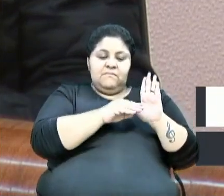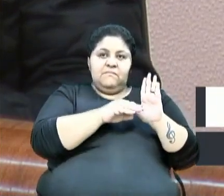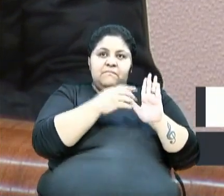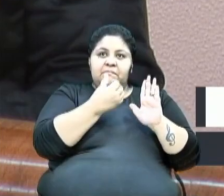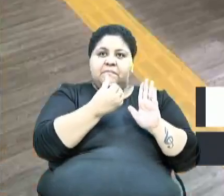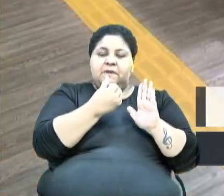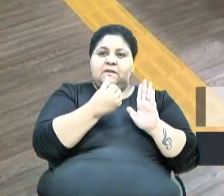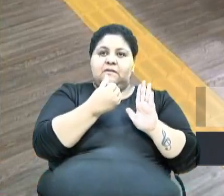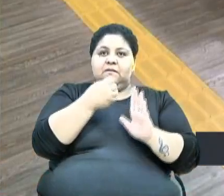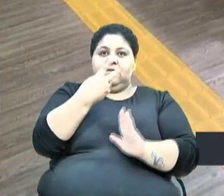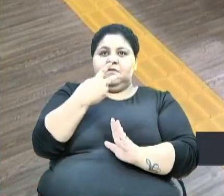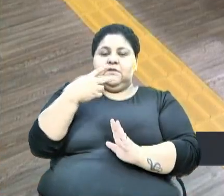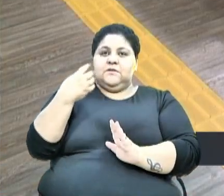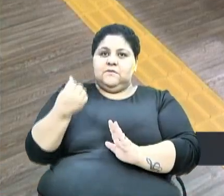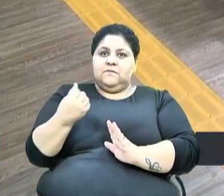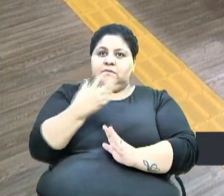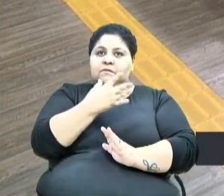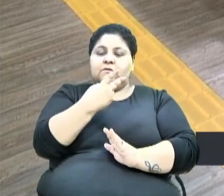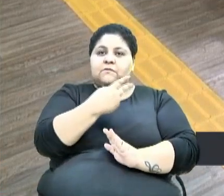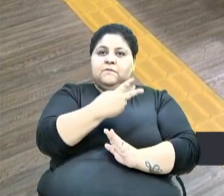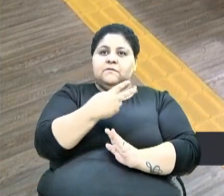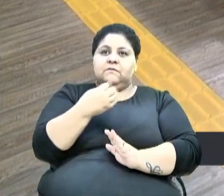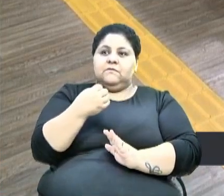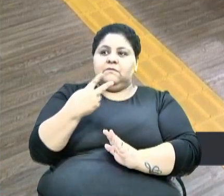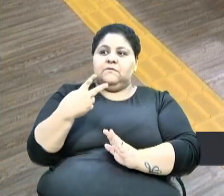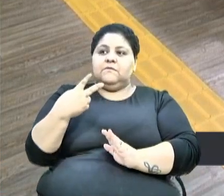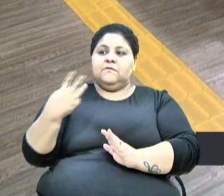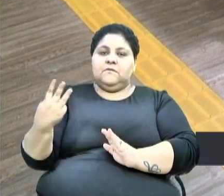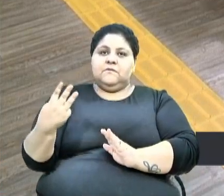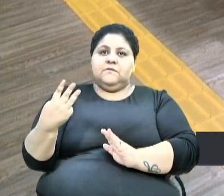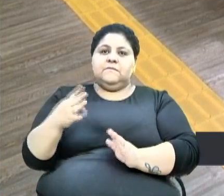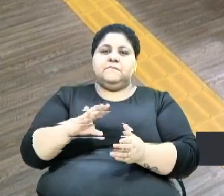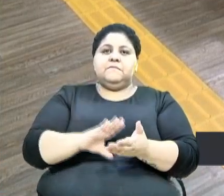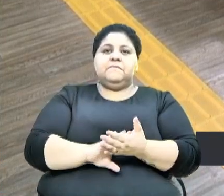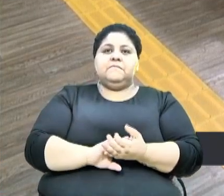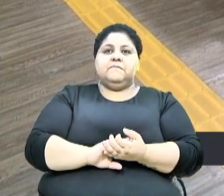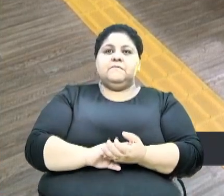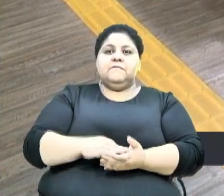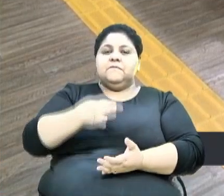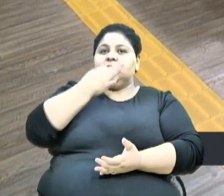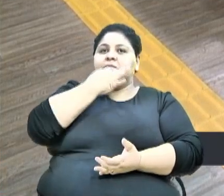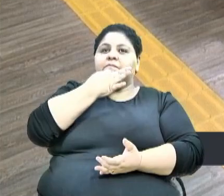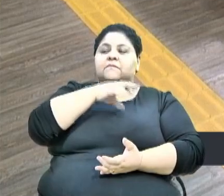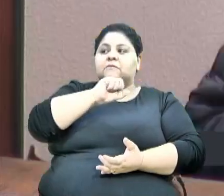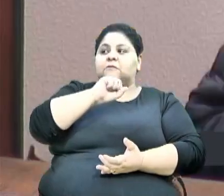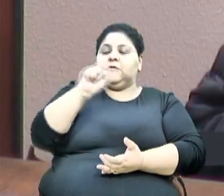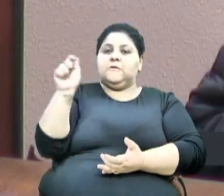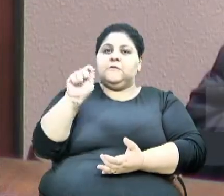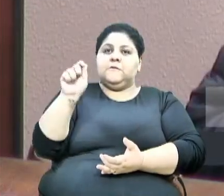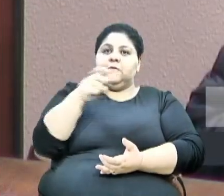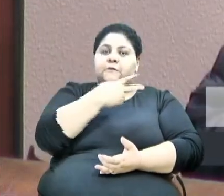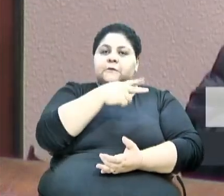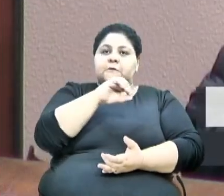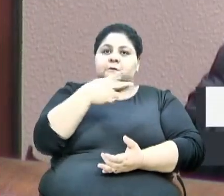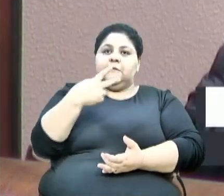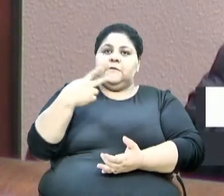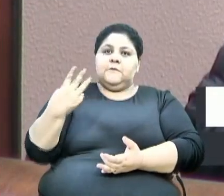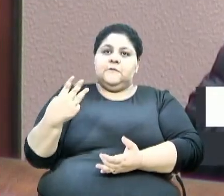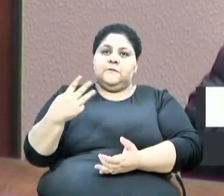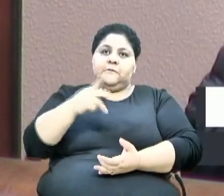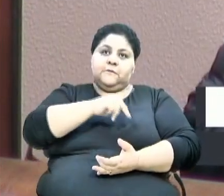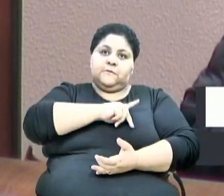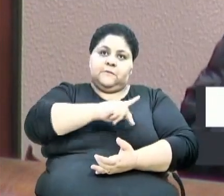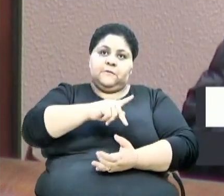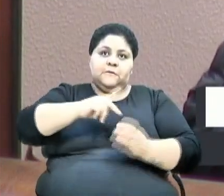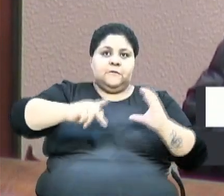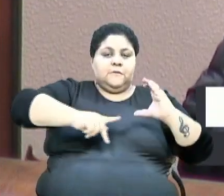624/2023. Ofício 624/2023, Caxias do Sul, 8 de agosto de 2023. Senhor presidente da Câmara Municipal de Caxias